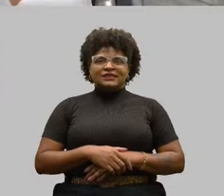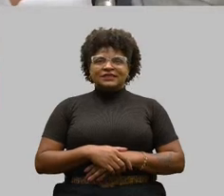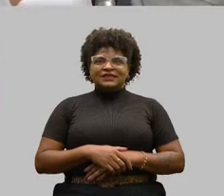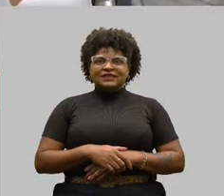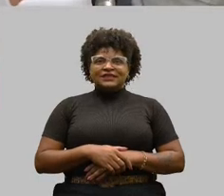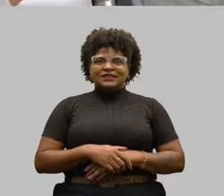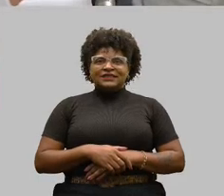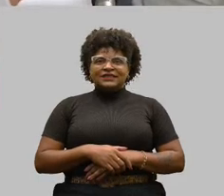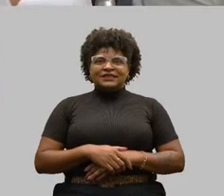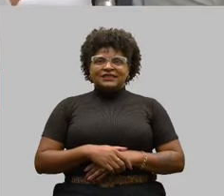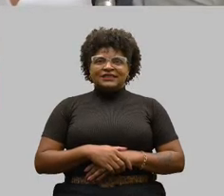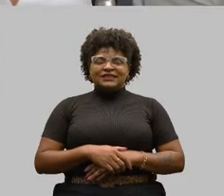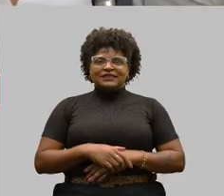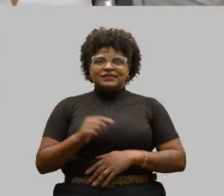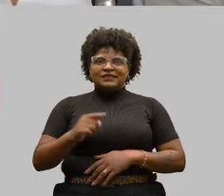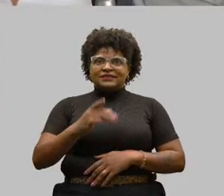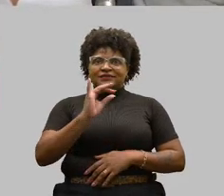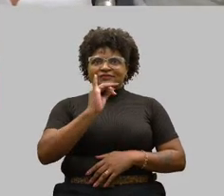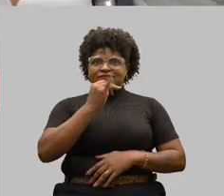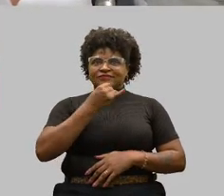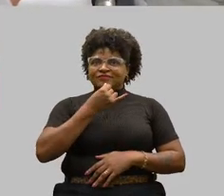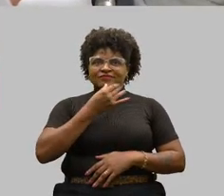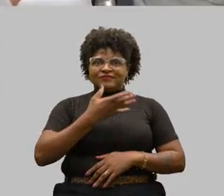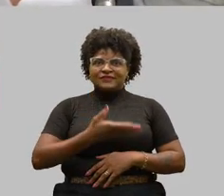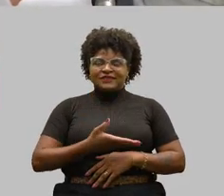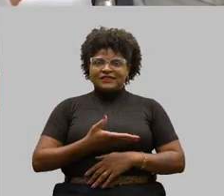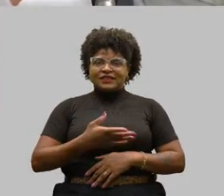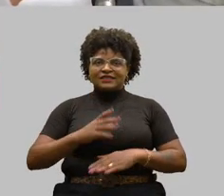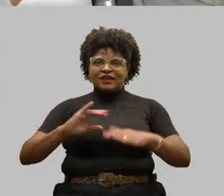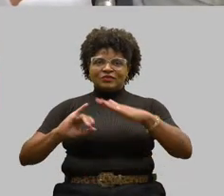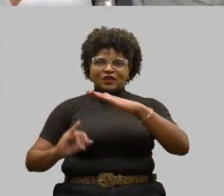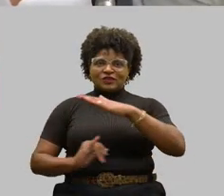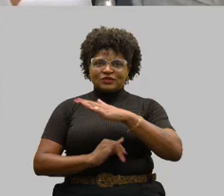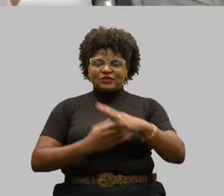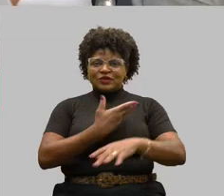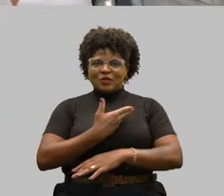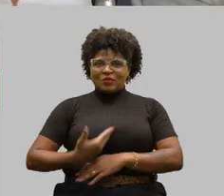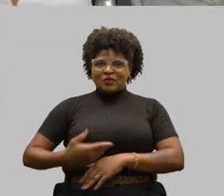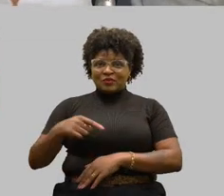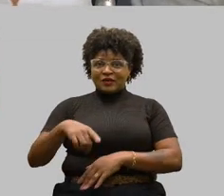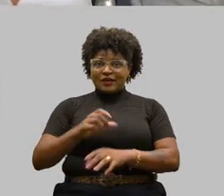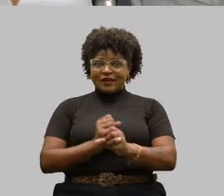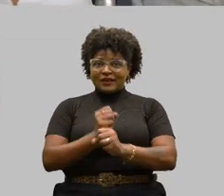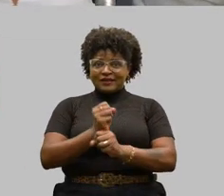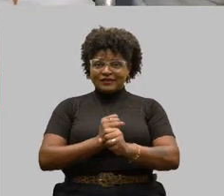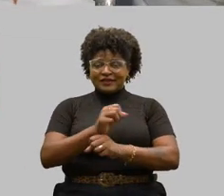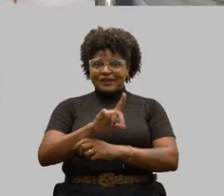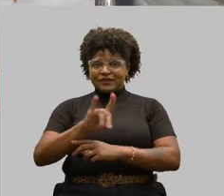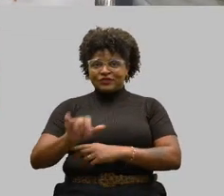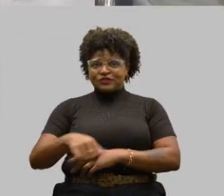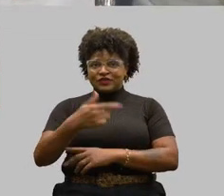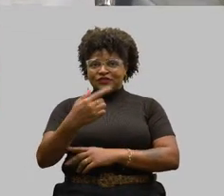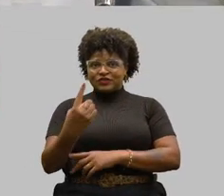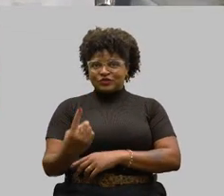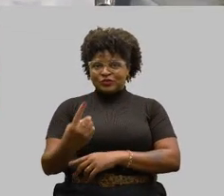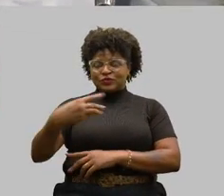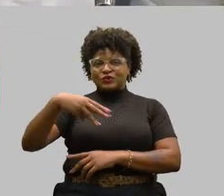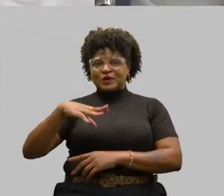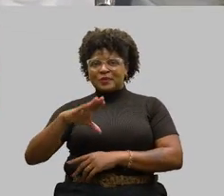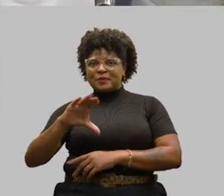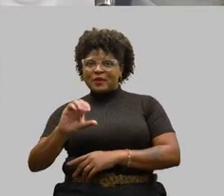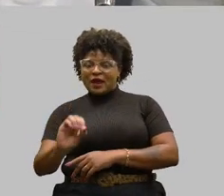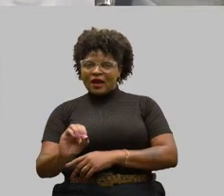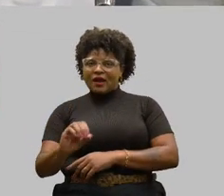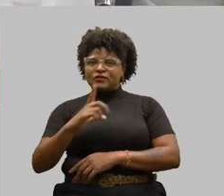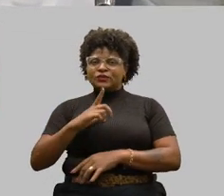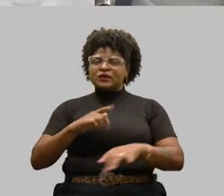que dar esse exemplo também nas instituições públicas e esse ano né no dia 21 de Março Na audiência